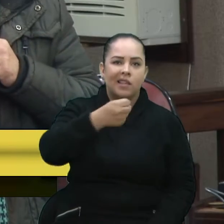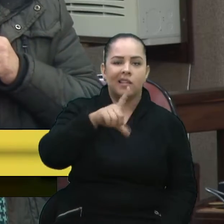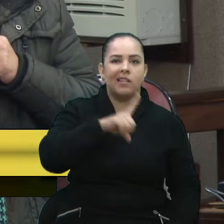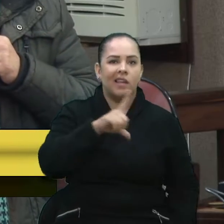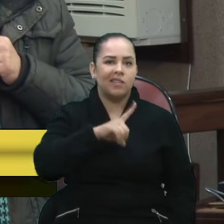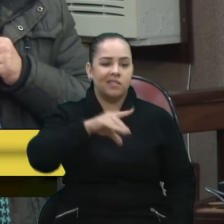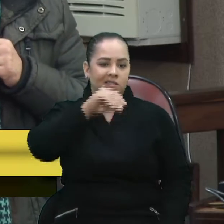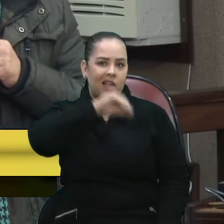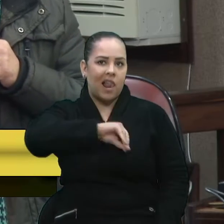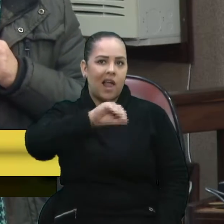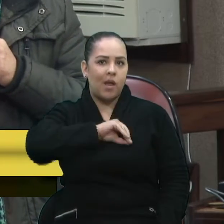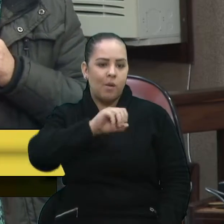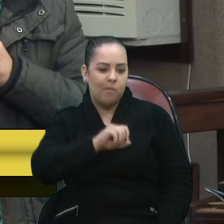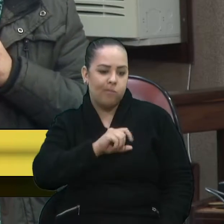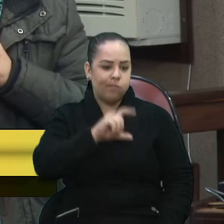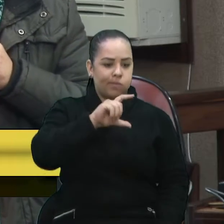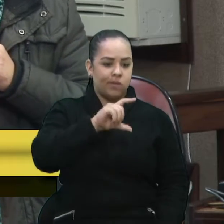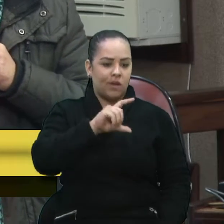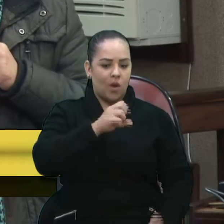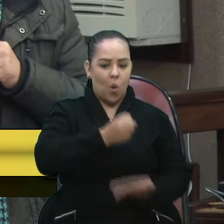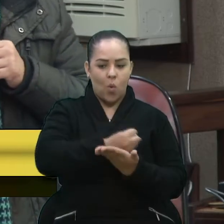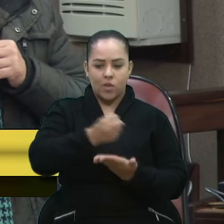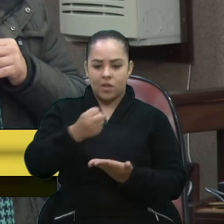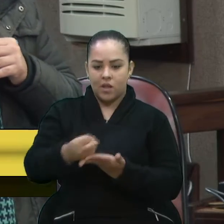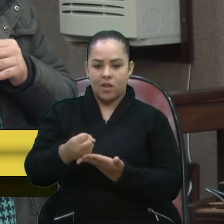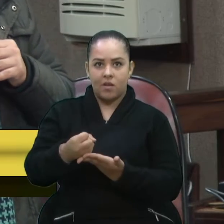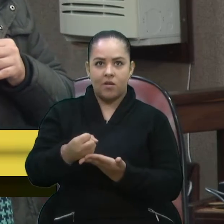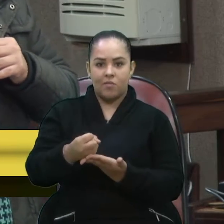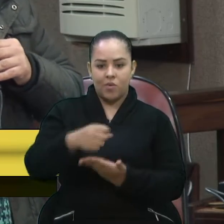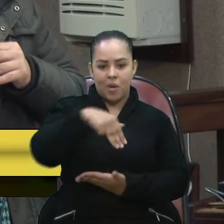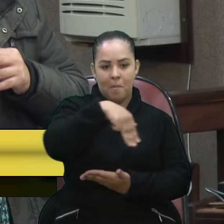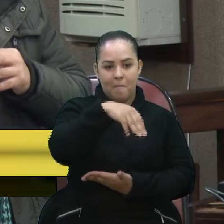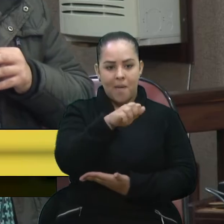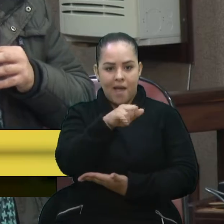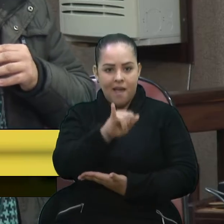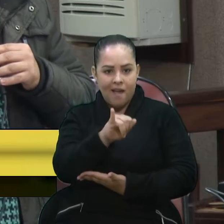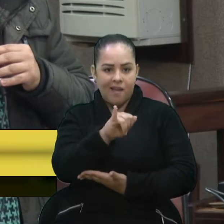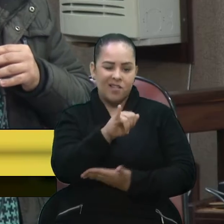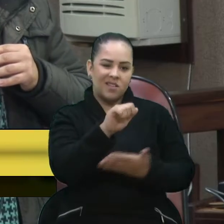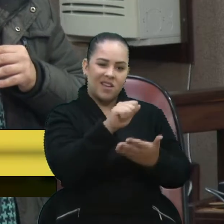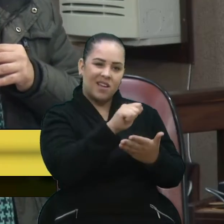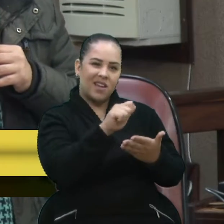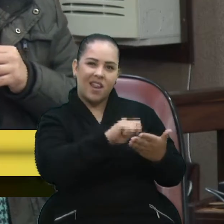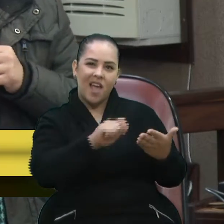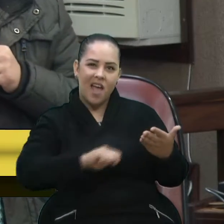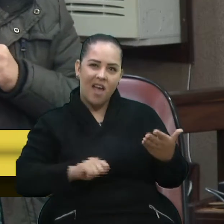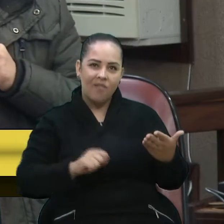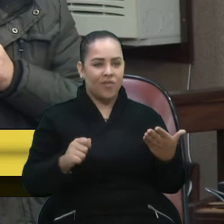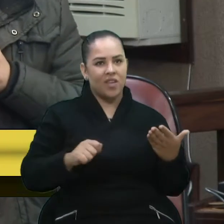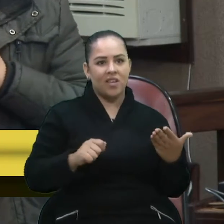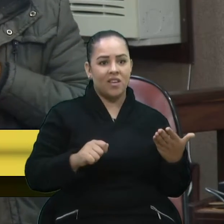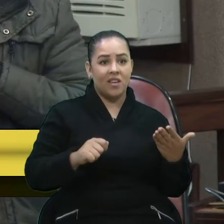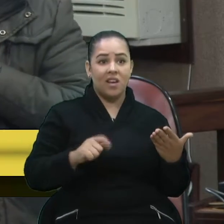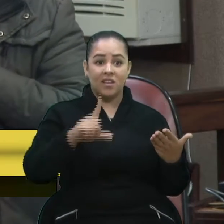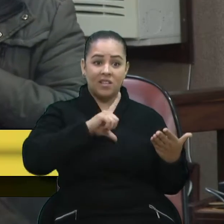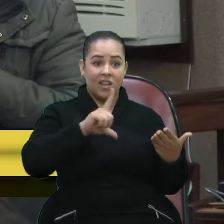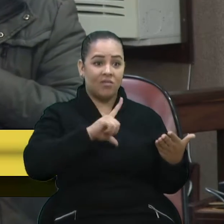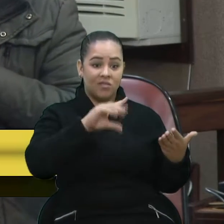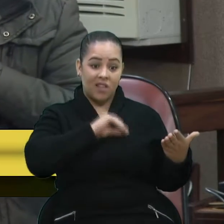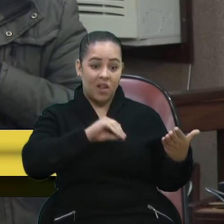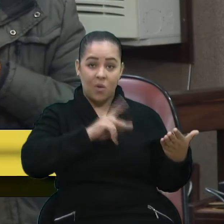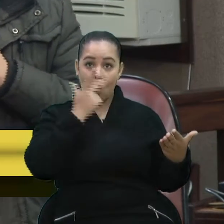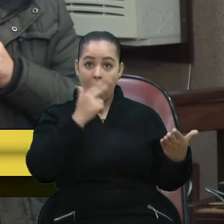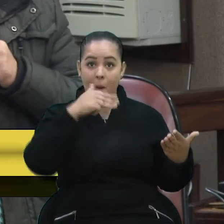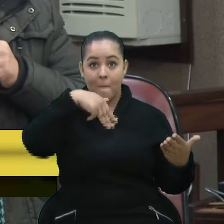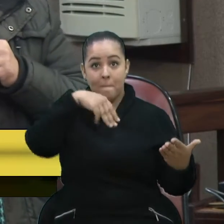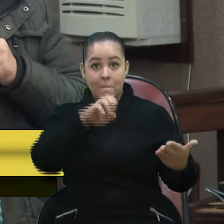mais alto do que os demais e estão contratando por MEI. Ah, tu escreve uma página, tu faz isso, tu ganha por MEI. É a precarização do trabalho. Por isso